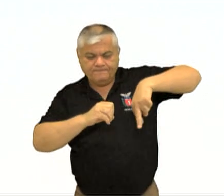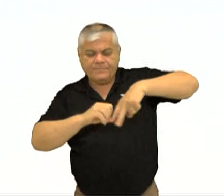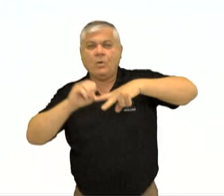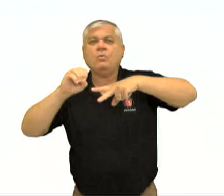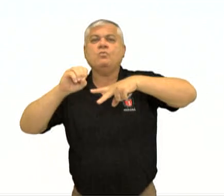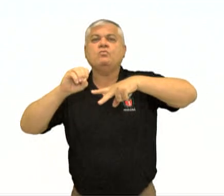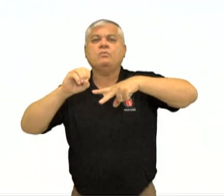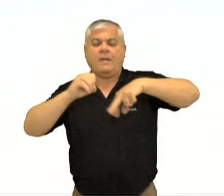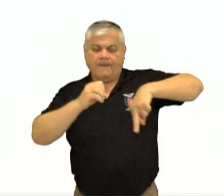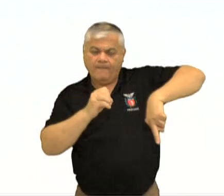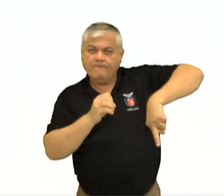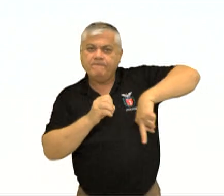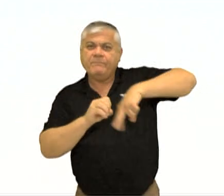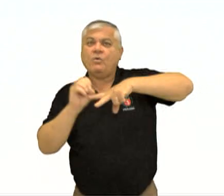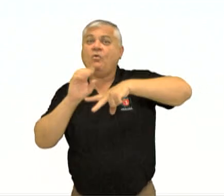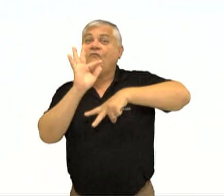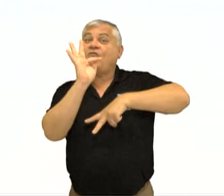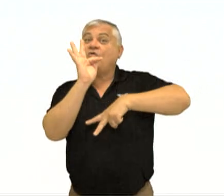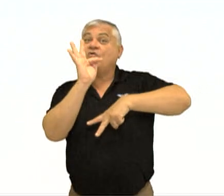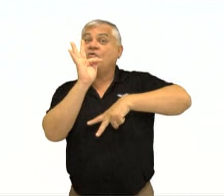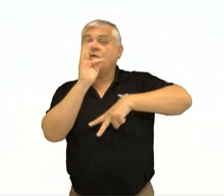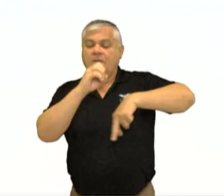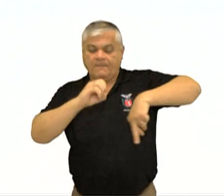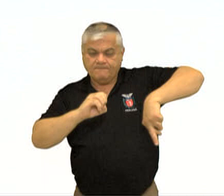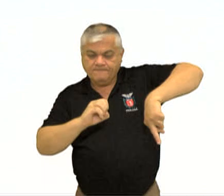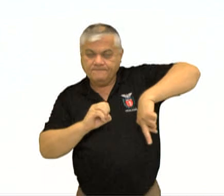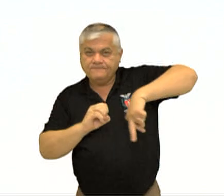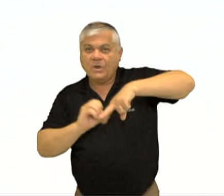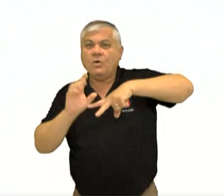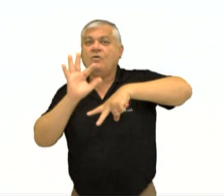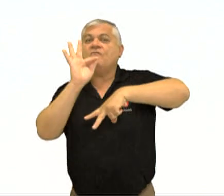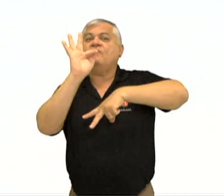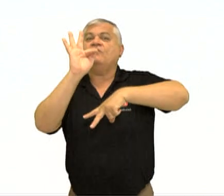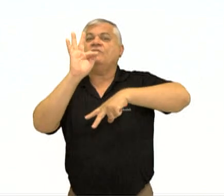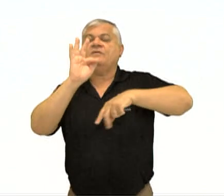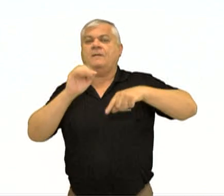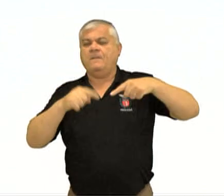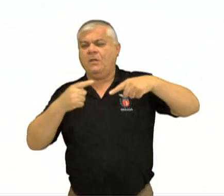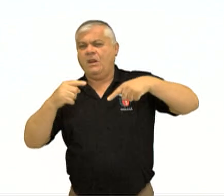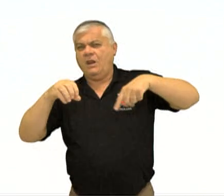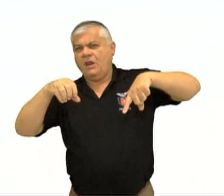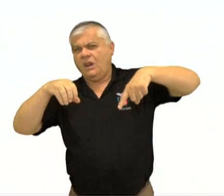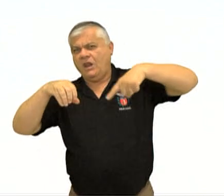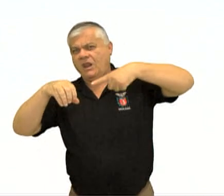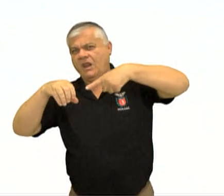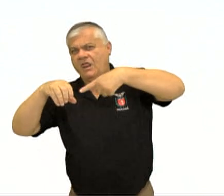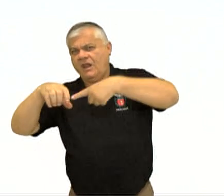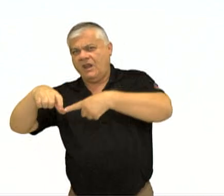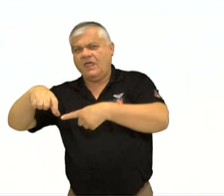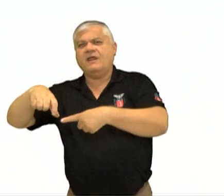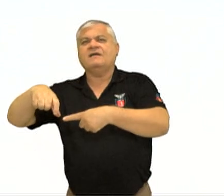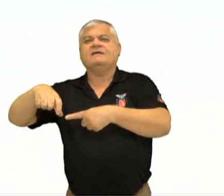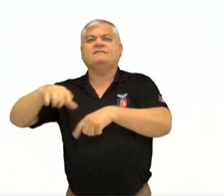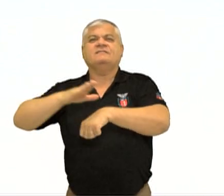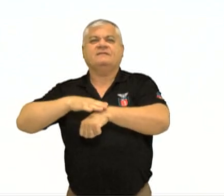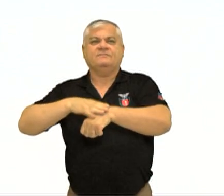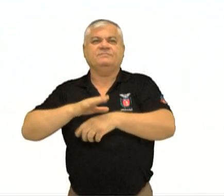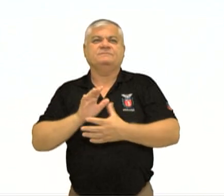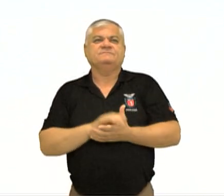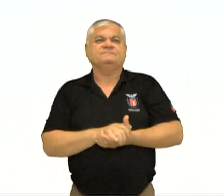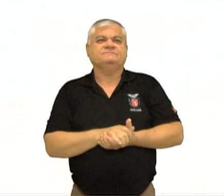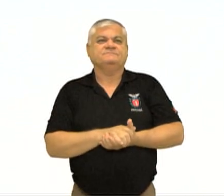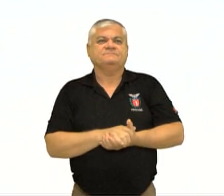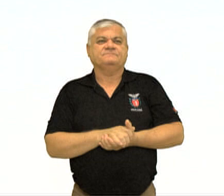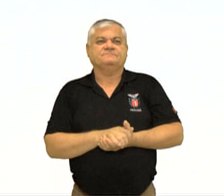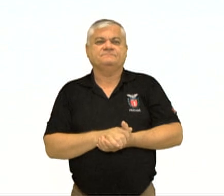relacionado com a força que o cidadão vai aplicar e o intervalo de tempo sobre a bola, certo? Esse é um baita exemplo aqui, né?